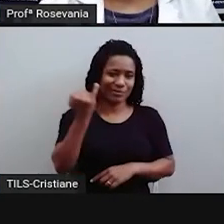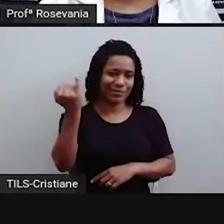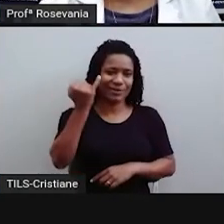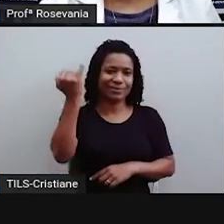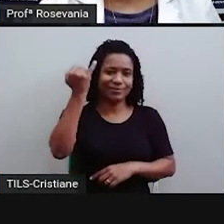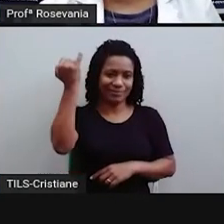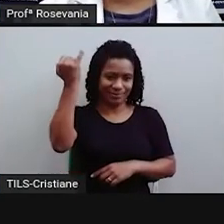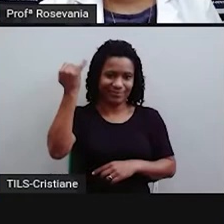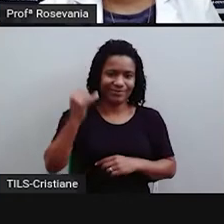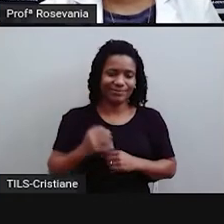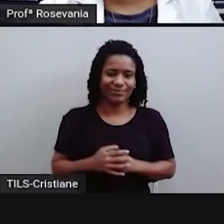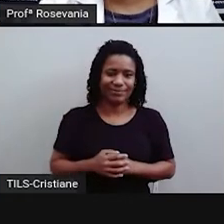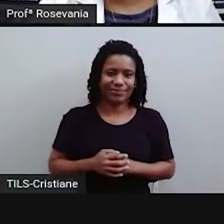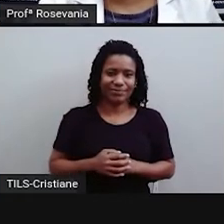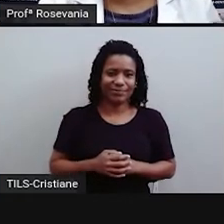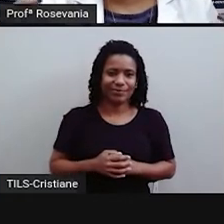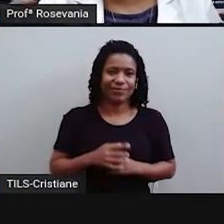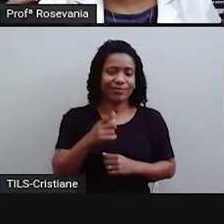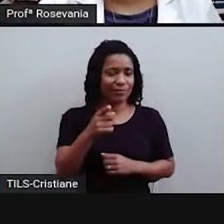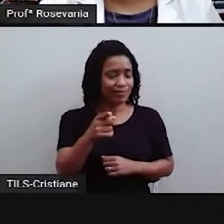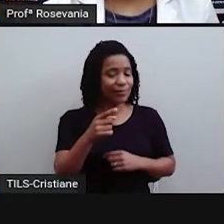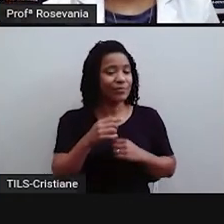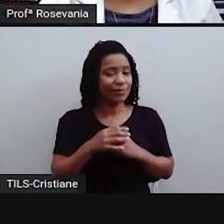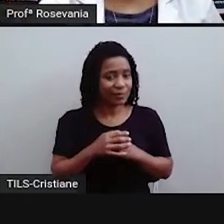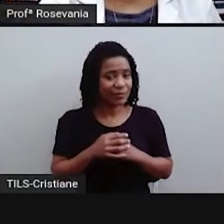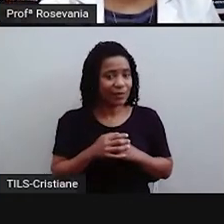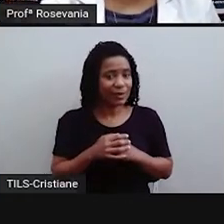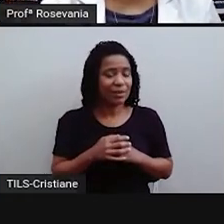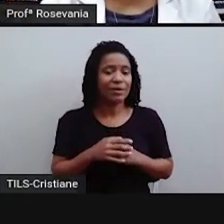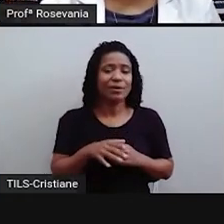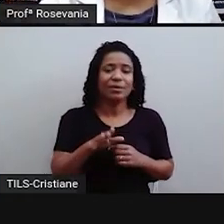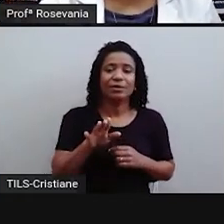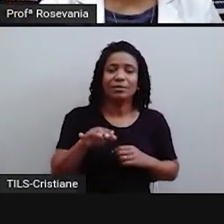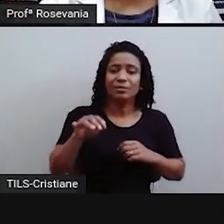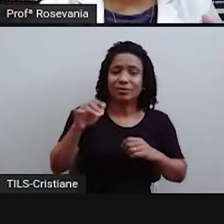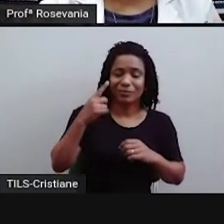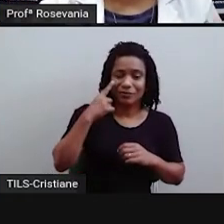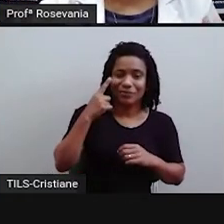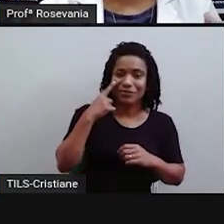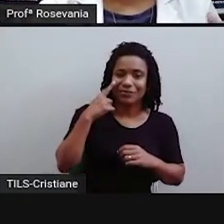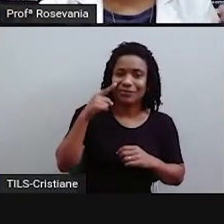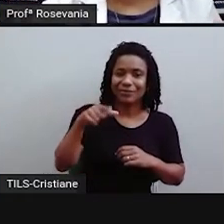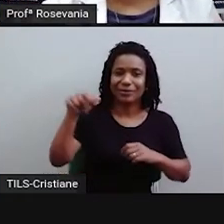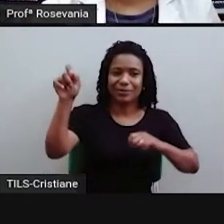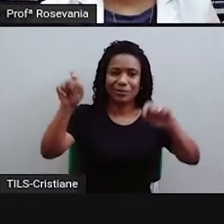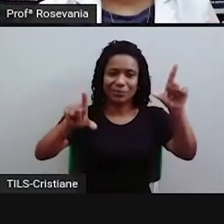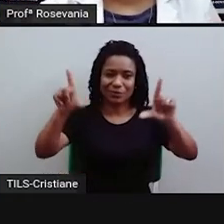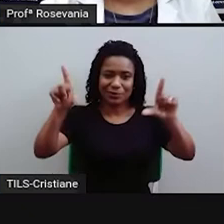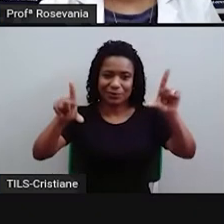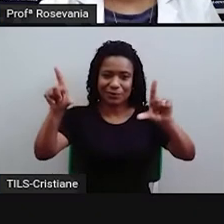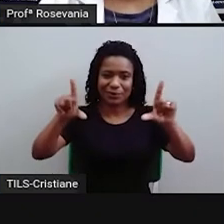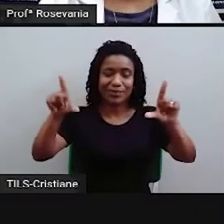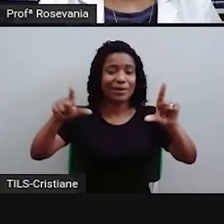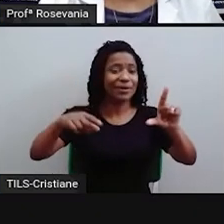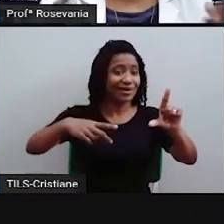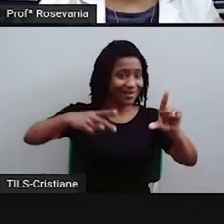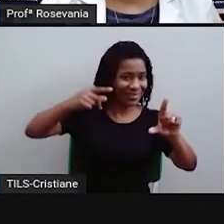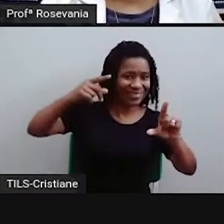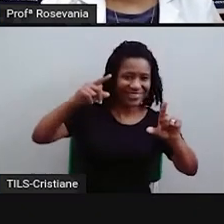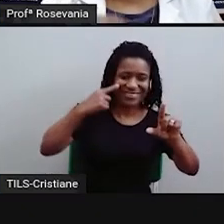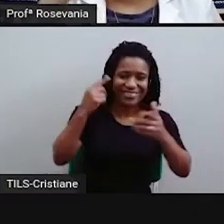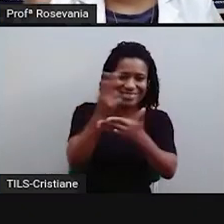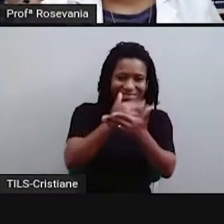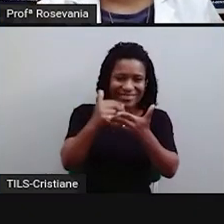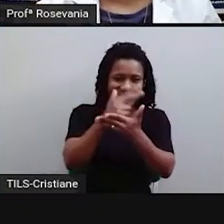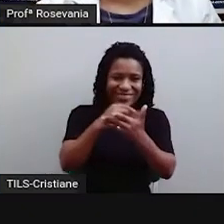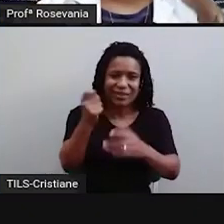eu não sei se, né, se vocês assistem desenhos assim, né, da era pré-histórica, vocês vão ver que eles estão o